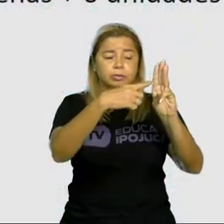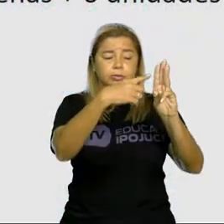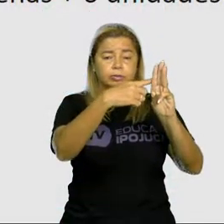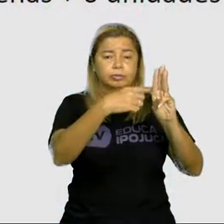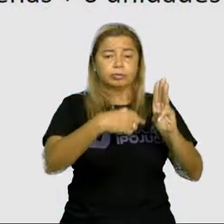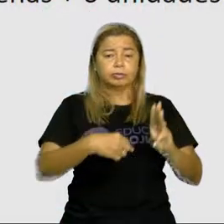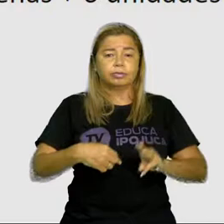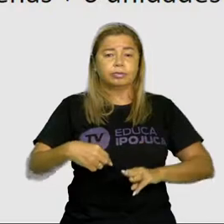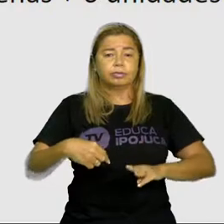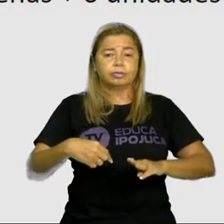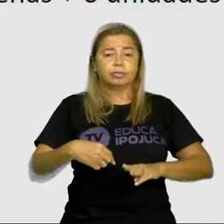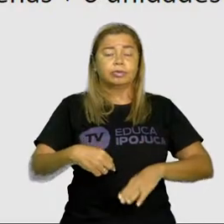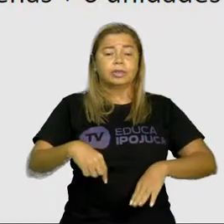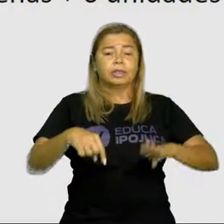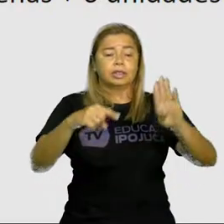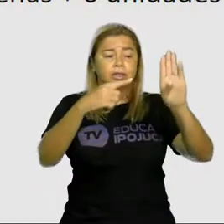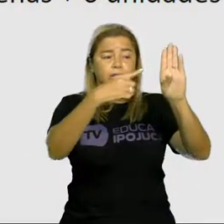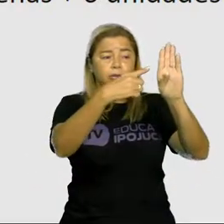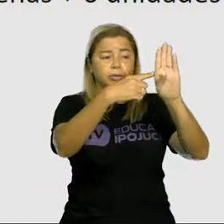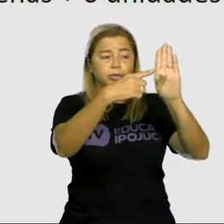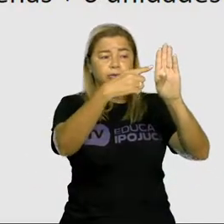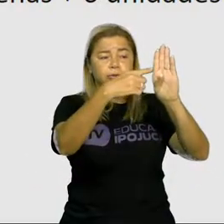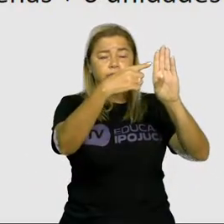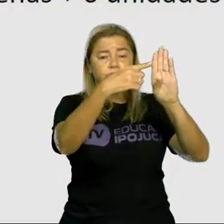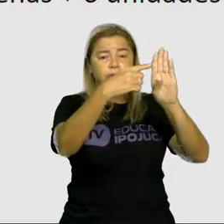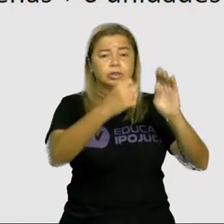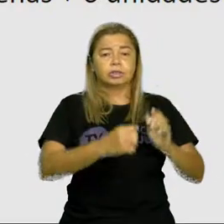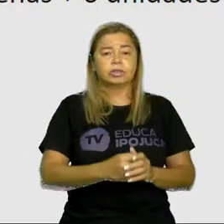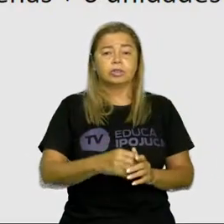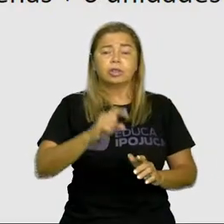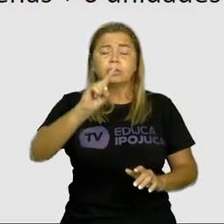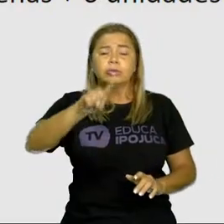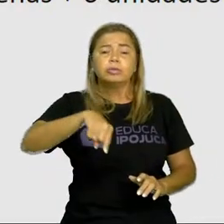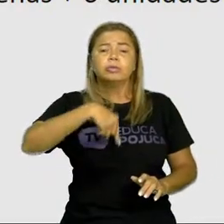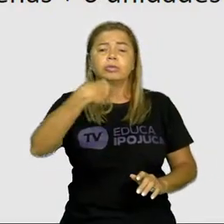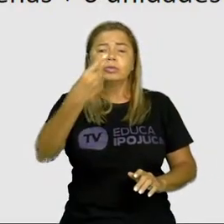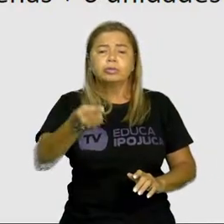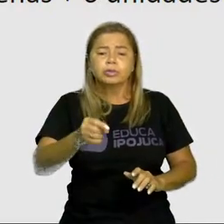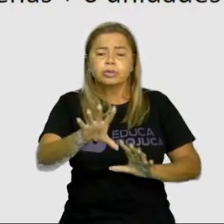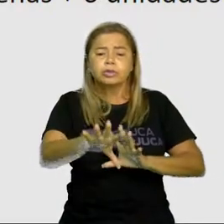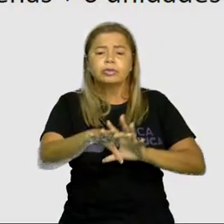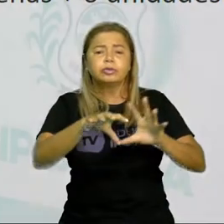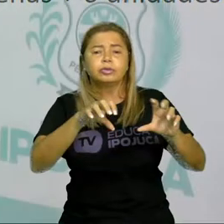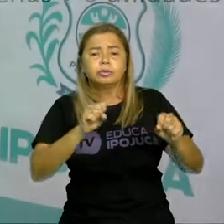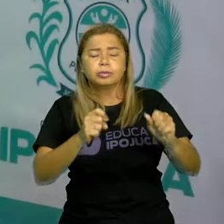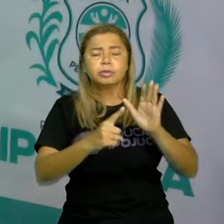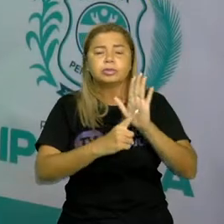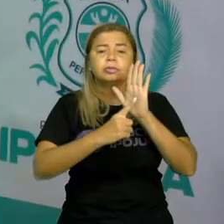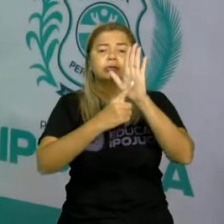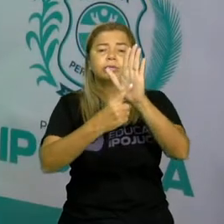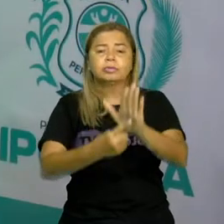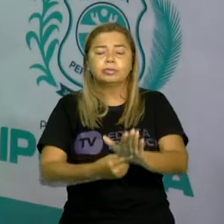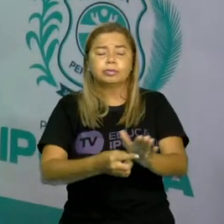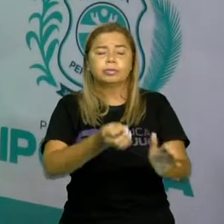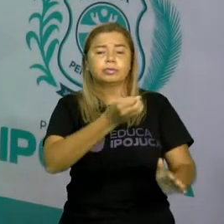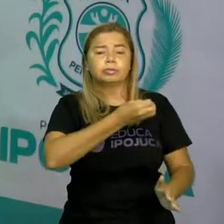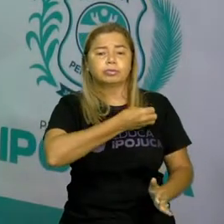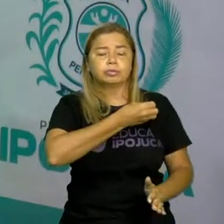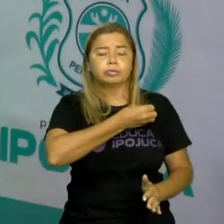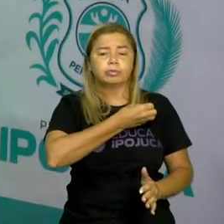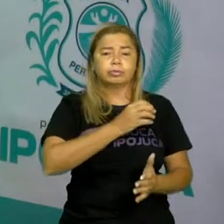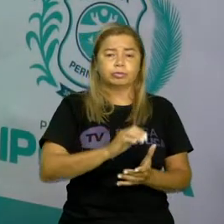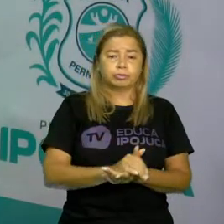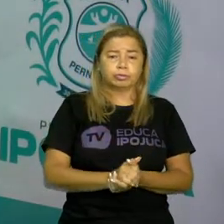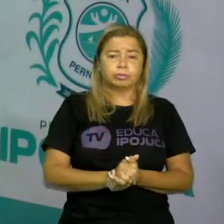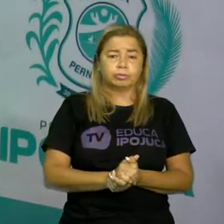e 3 unidades de milhar. Isso já é uma outra forma de representar um número. E